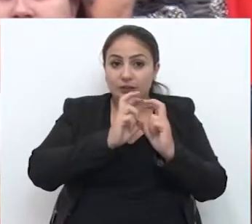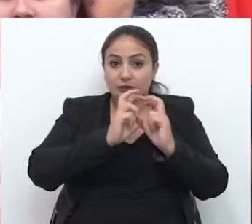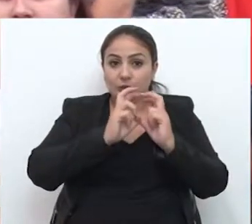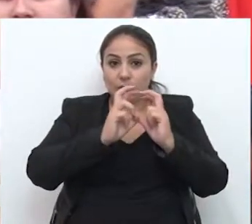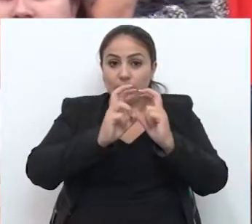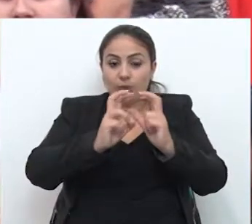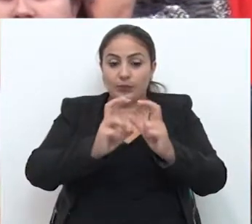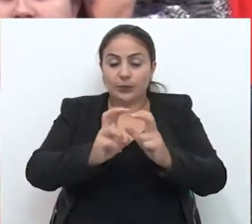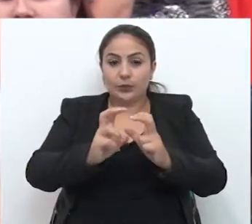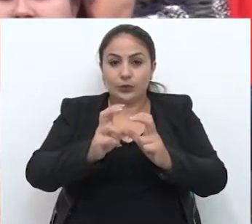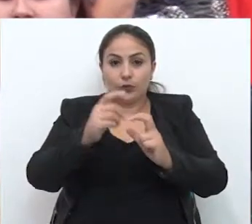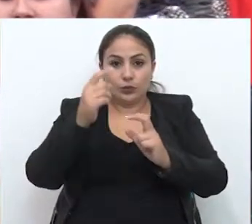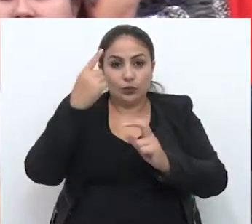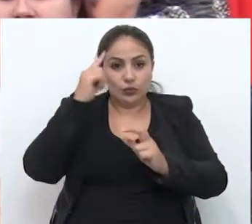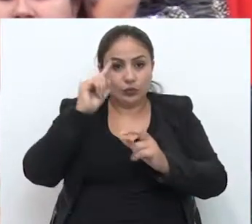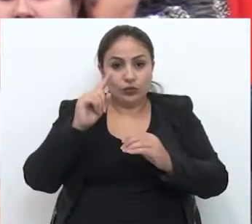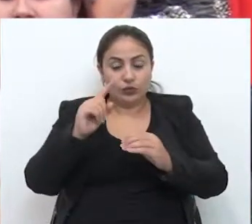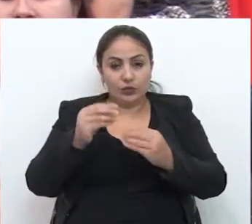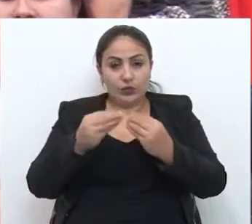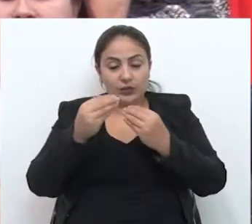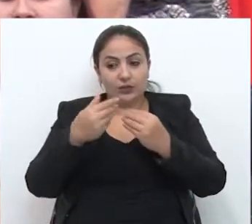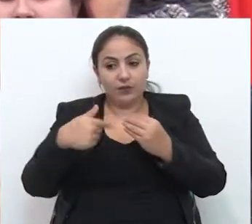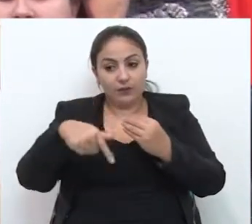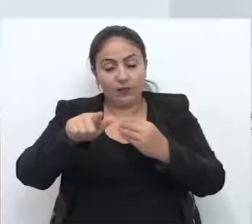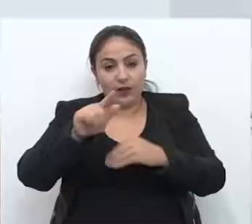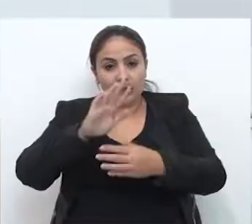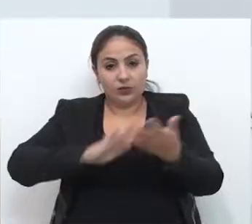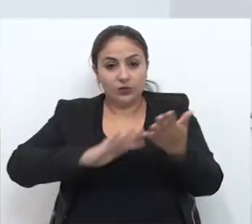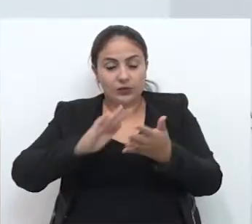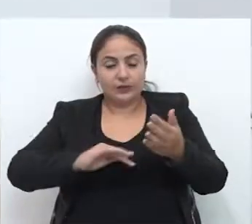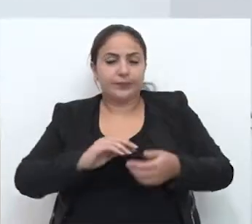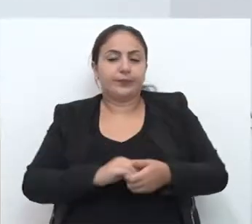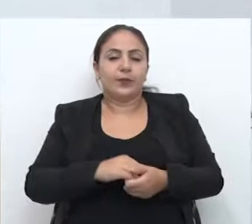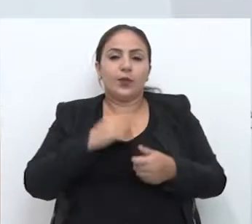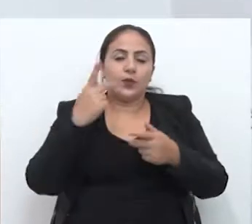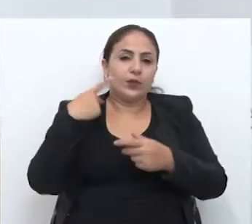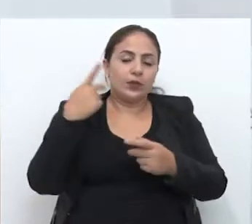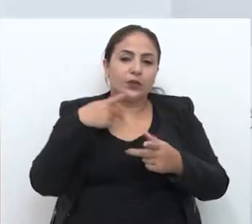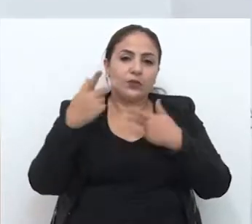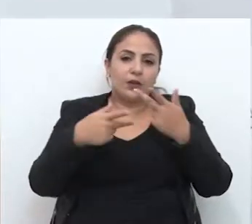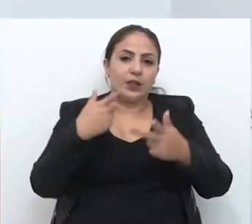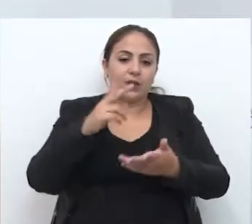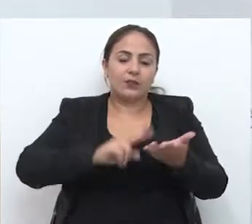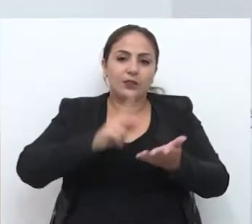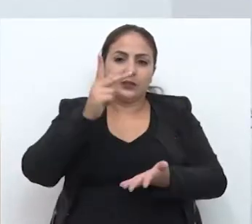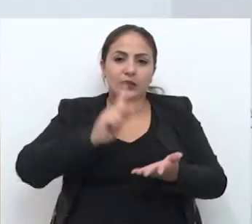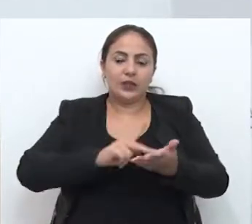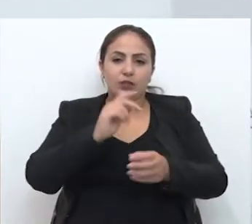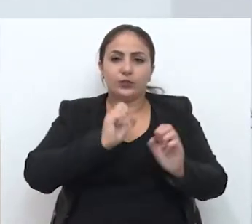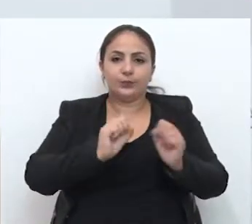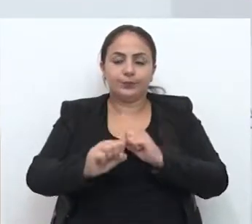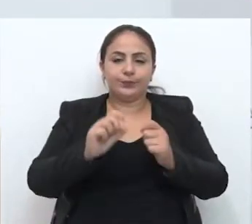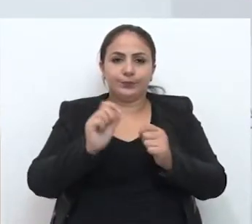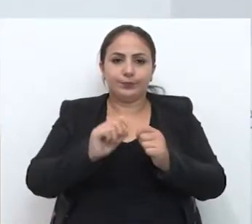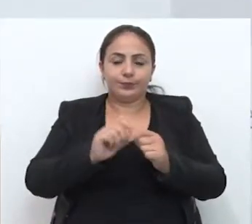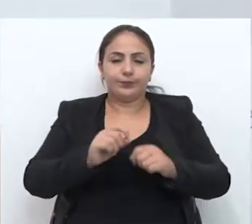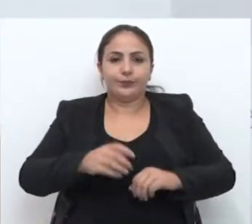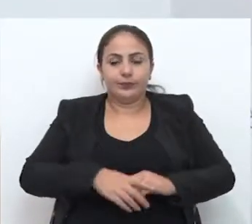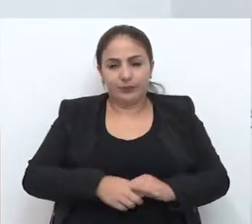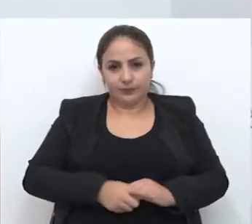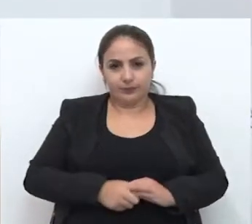no transporte coletivo no dia da doação. O vereador também comenta outras vantagens que poderão